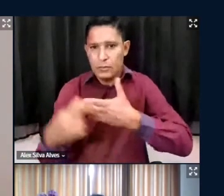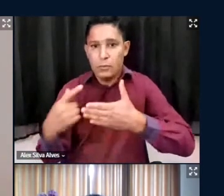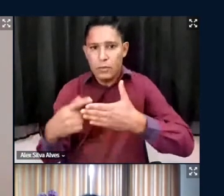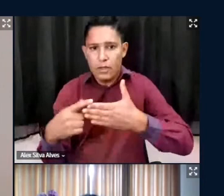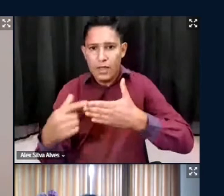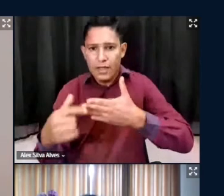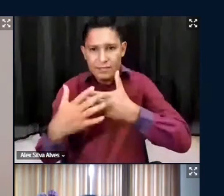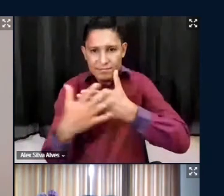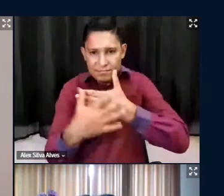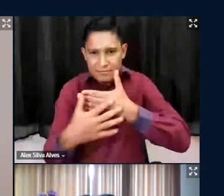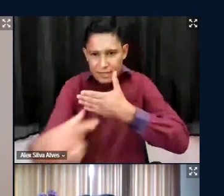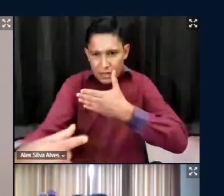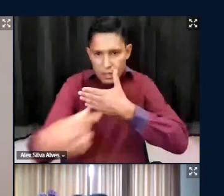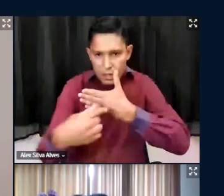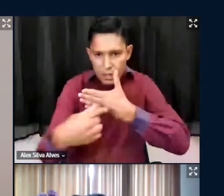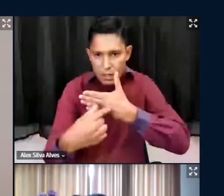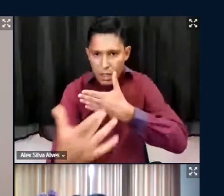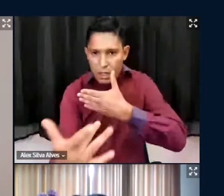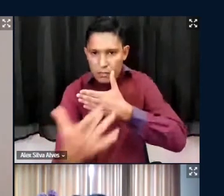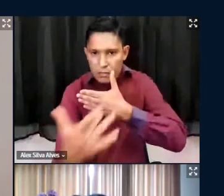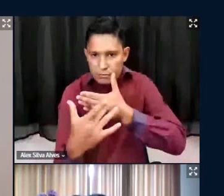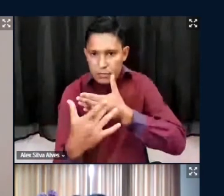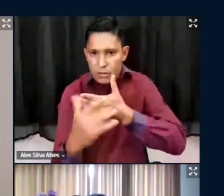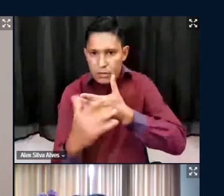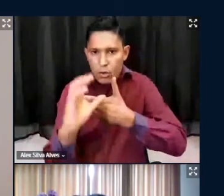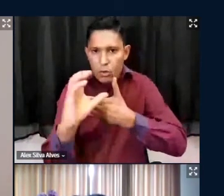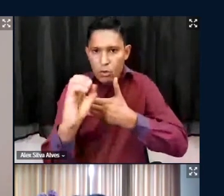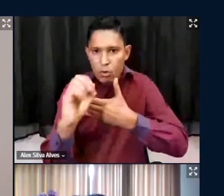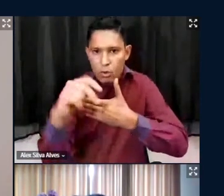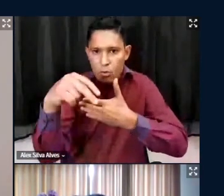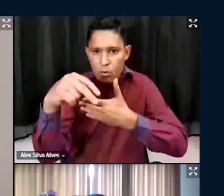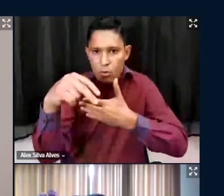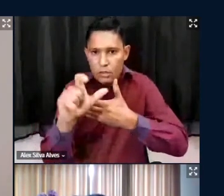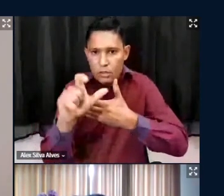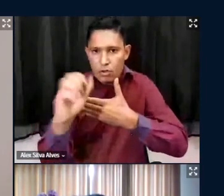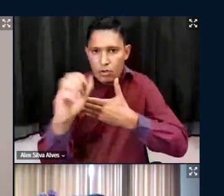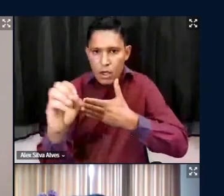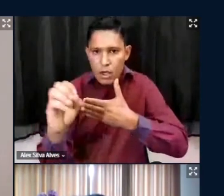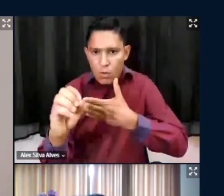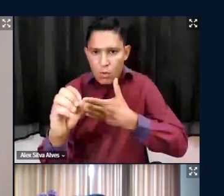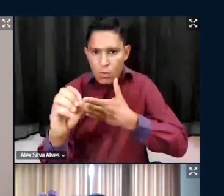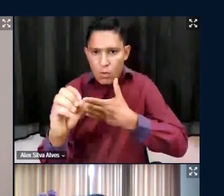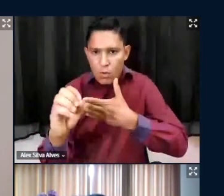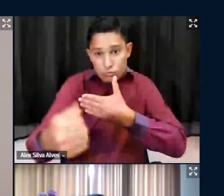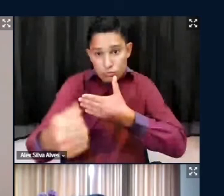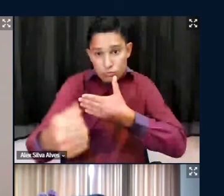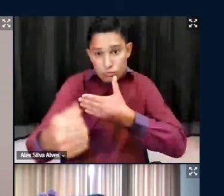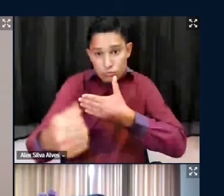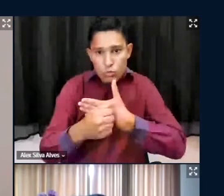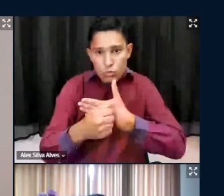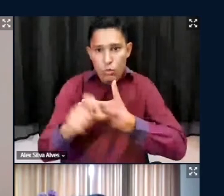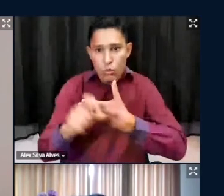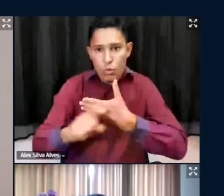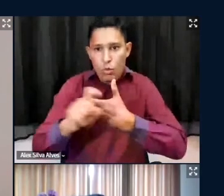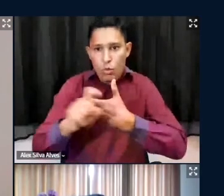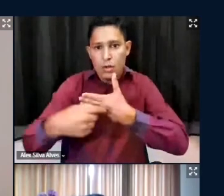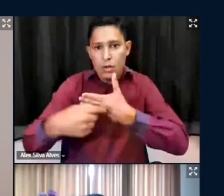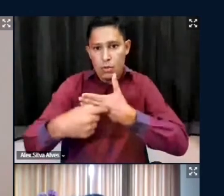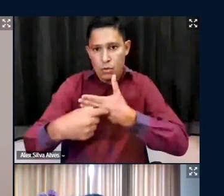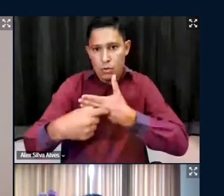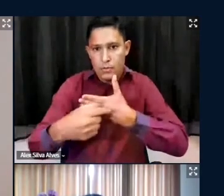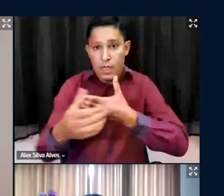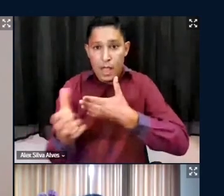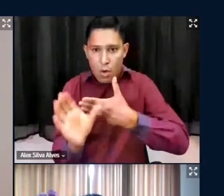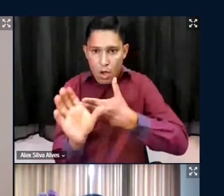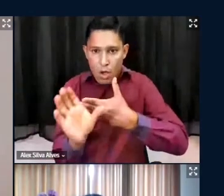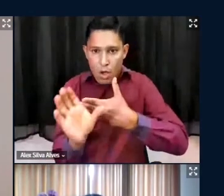Então, representado dessa forma, por quê? Porque o HD externo, ele vem com a